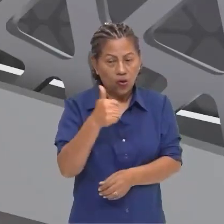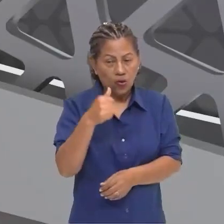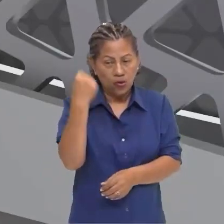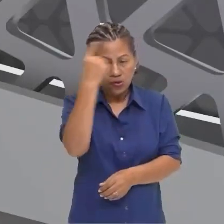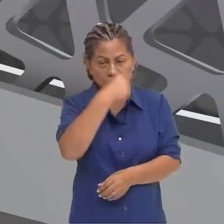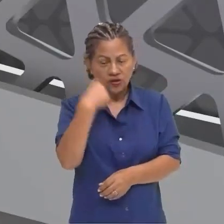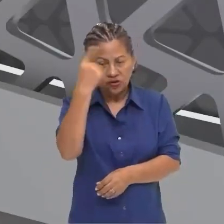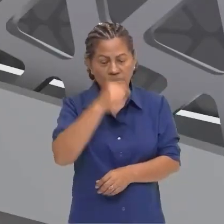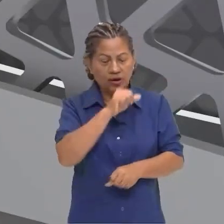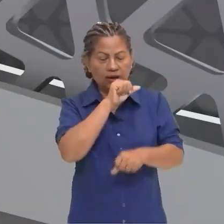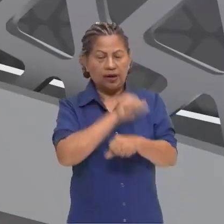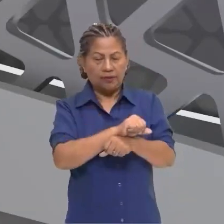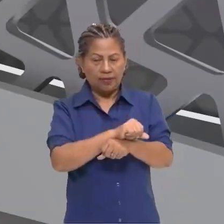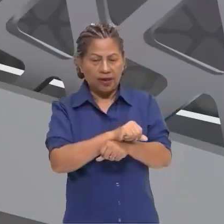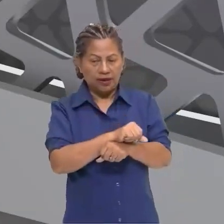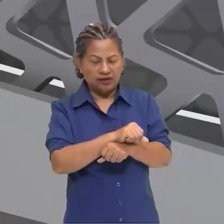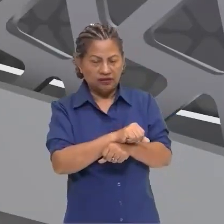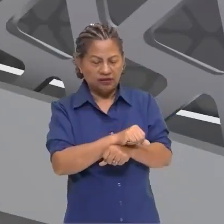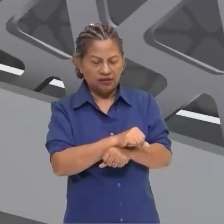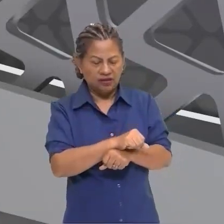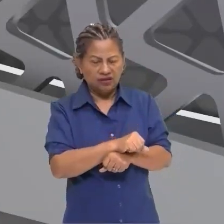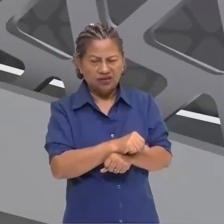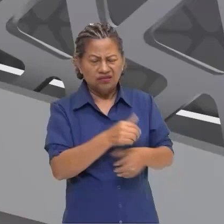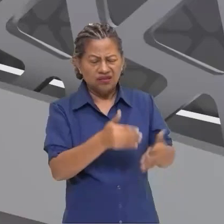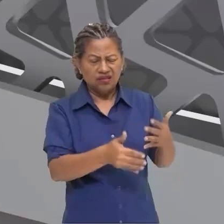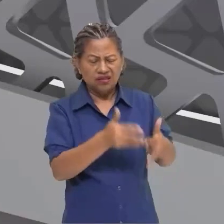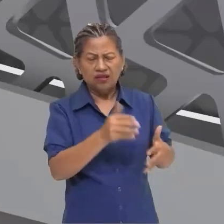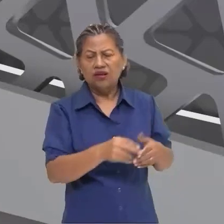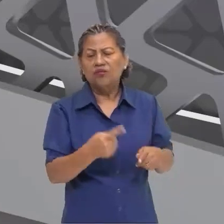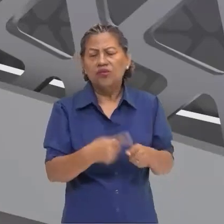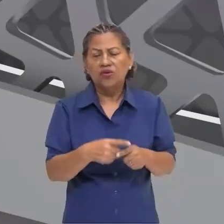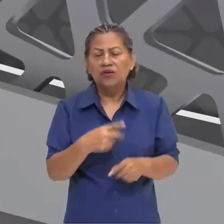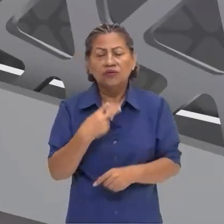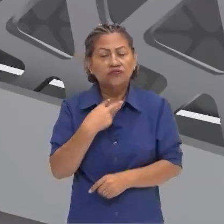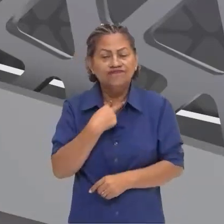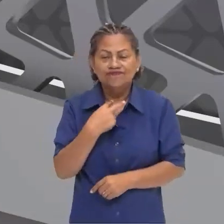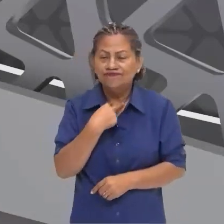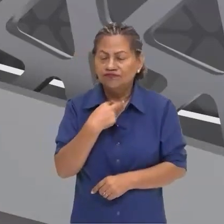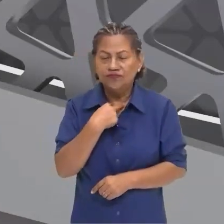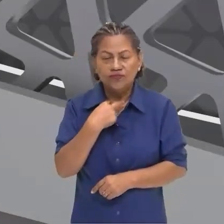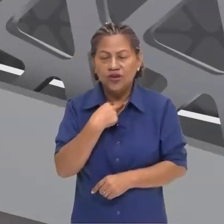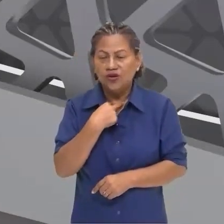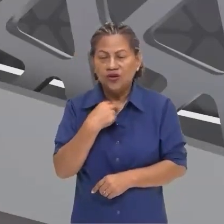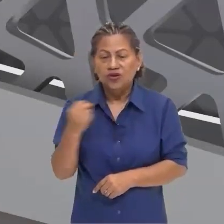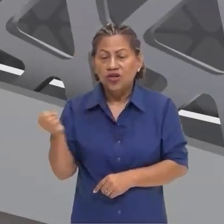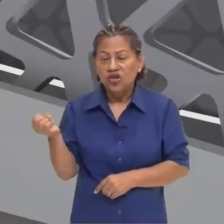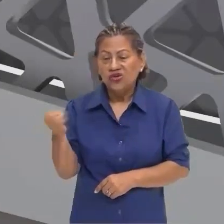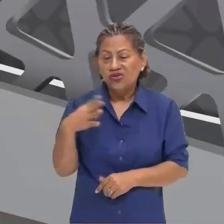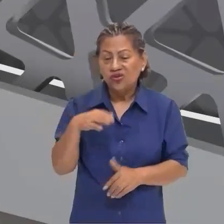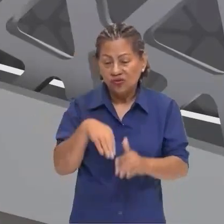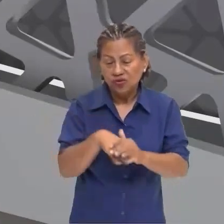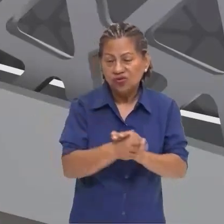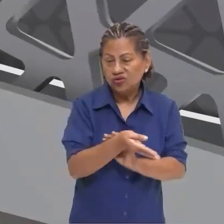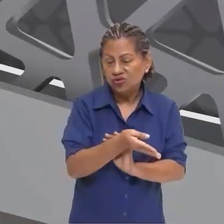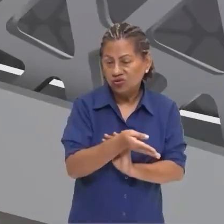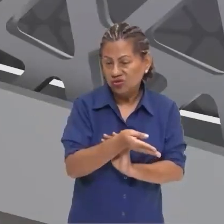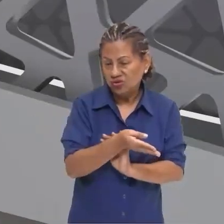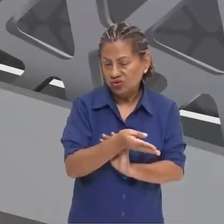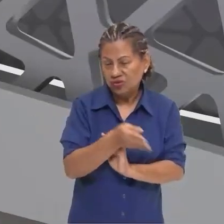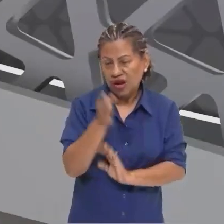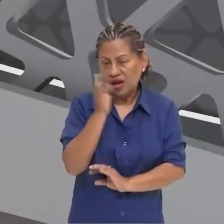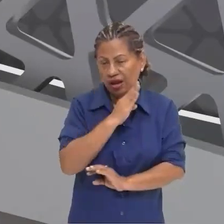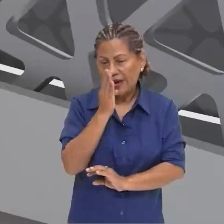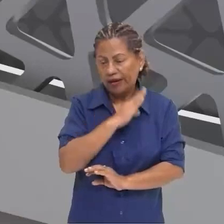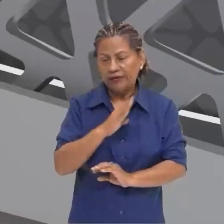falhar nessa missão. Por quê? Porque você não pode começar um hábito novo assim, de uma maneira tão